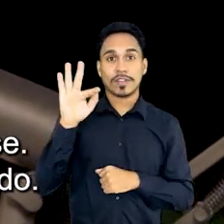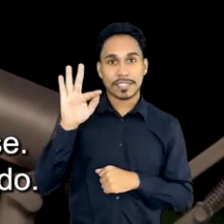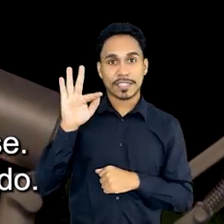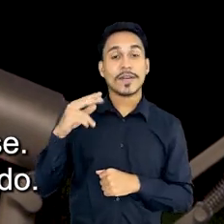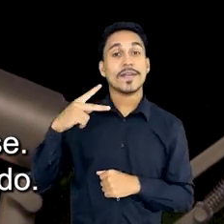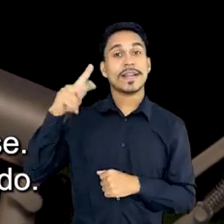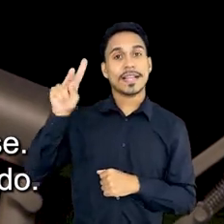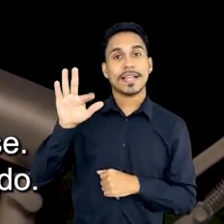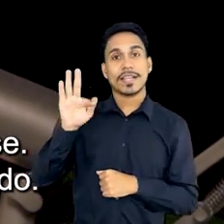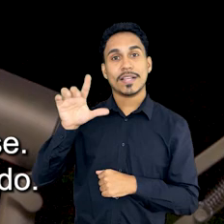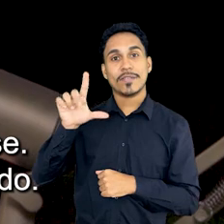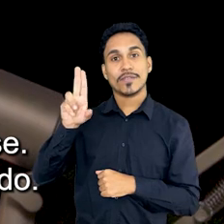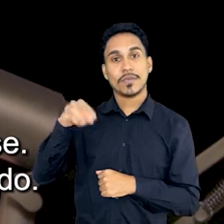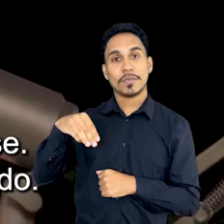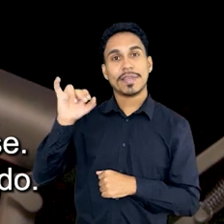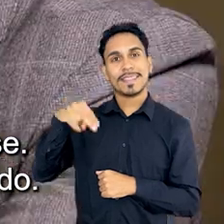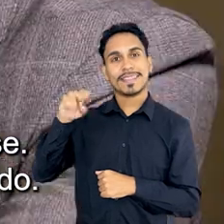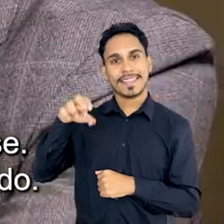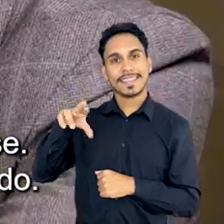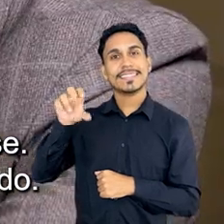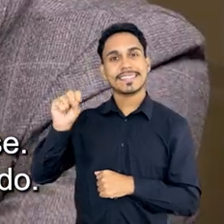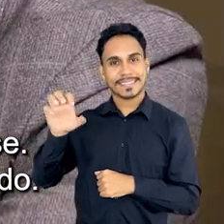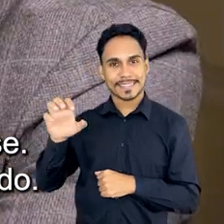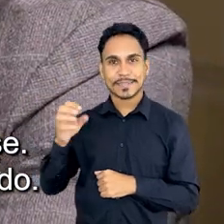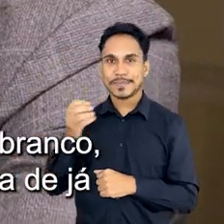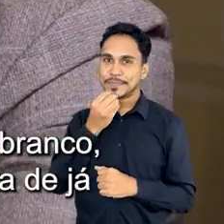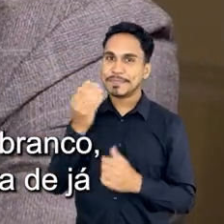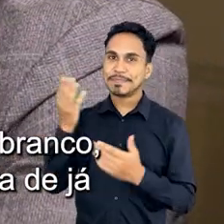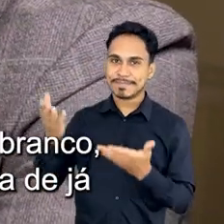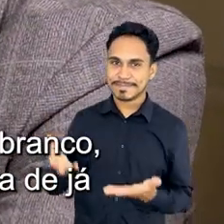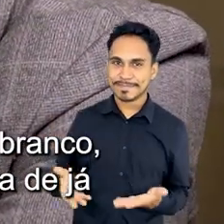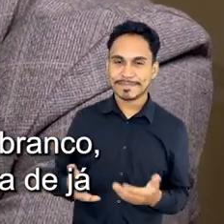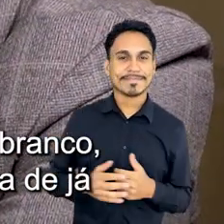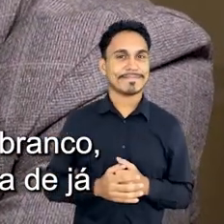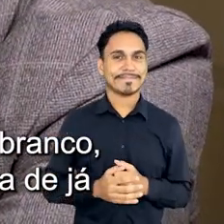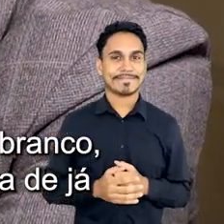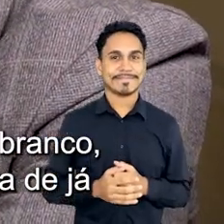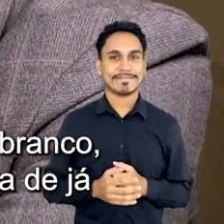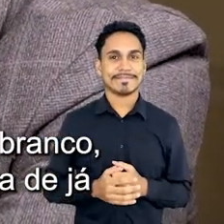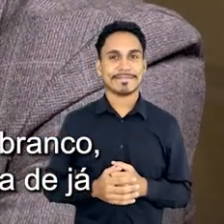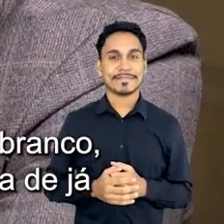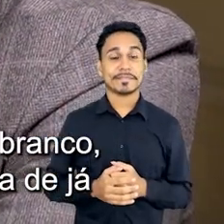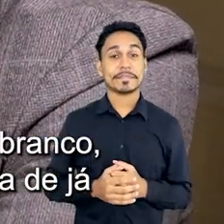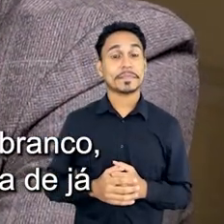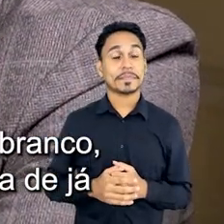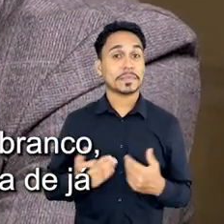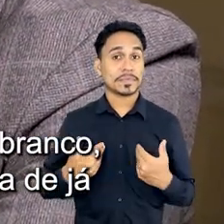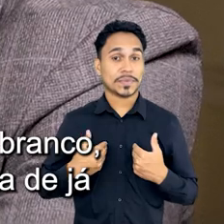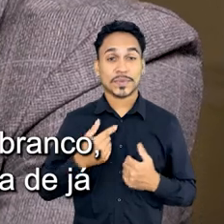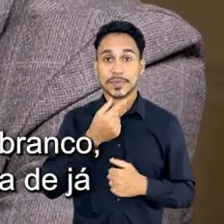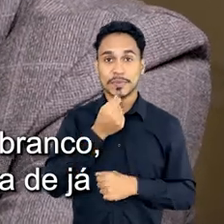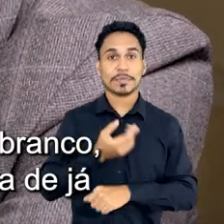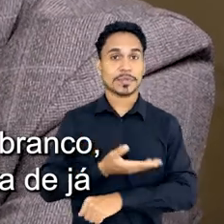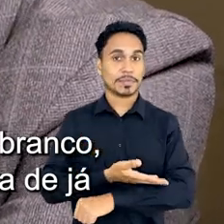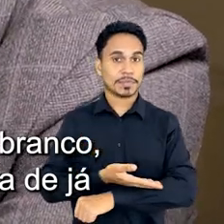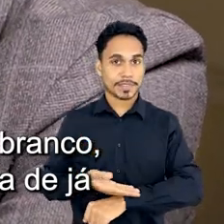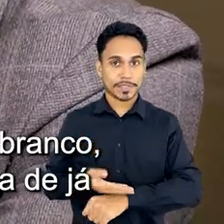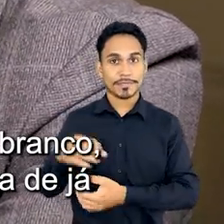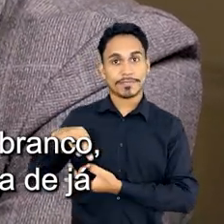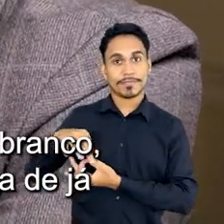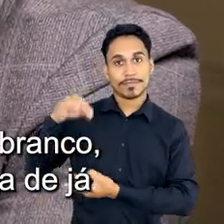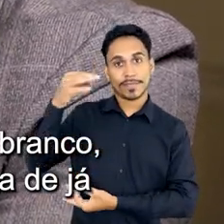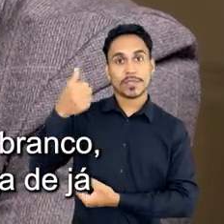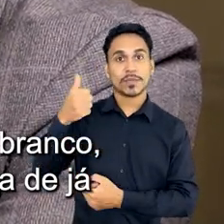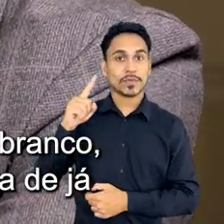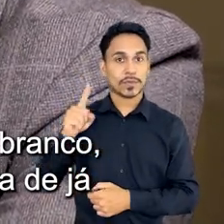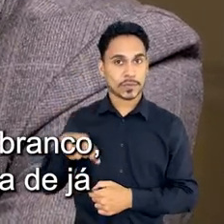Professor Carlos seja bem-vindo muito obrigado fazer minha aud descrição Eu sou um homem branco tem